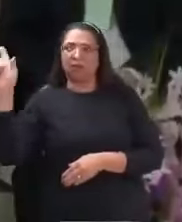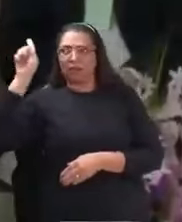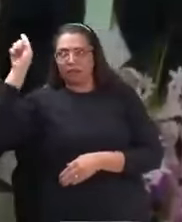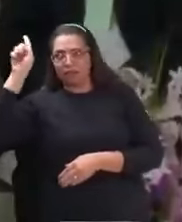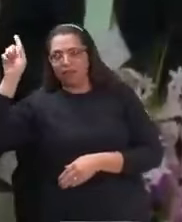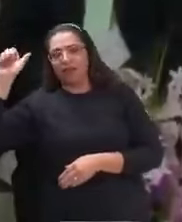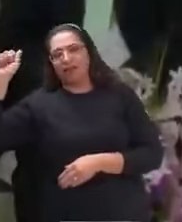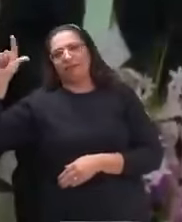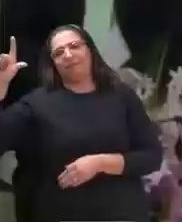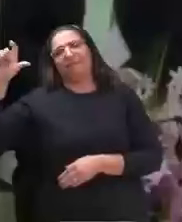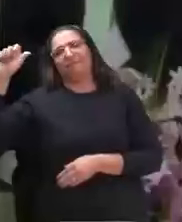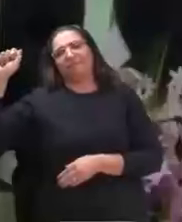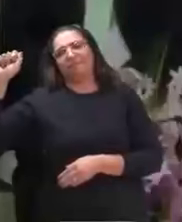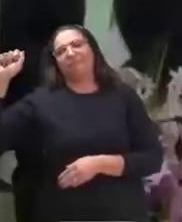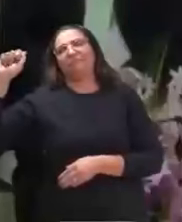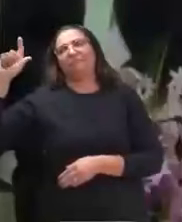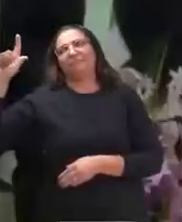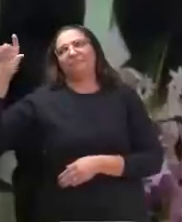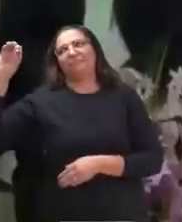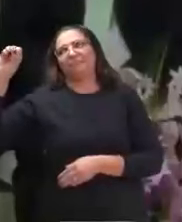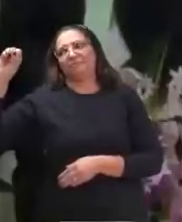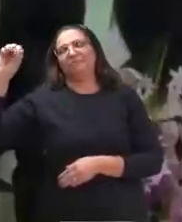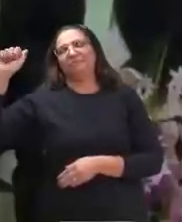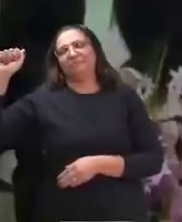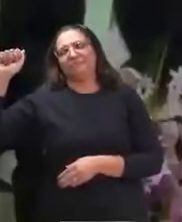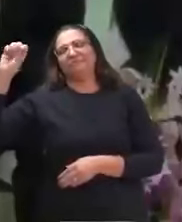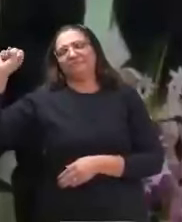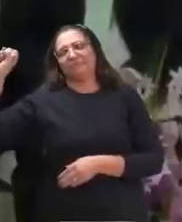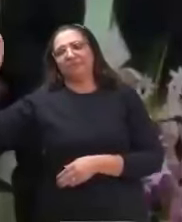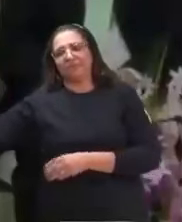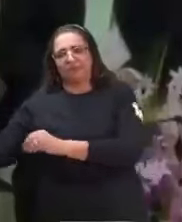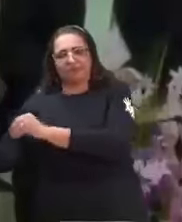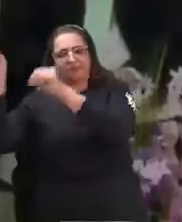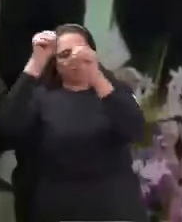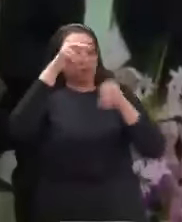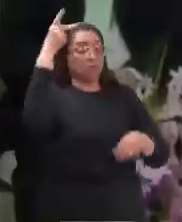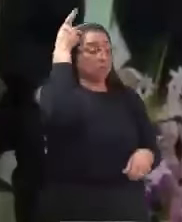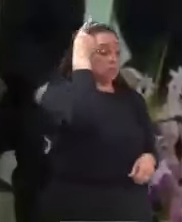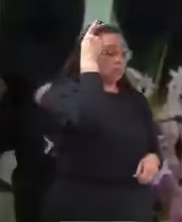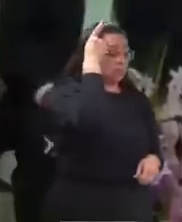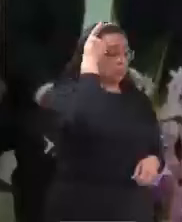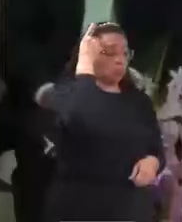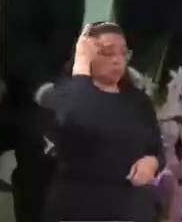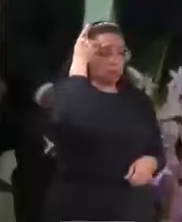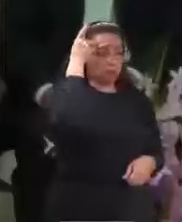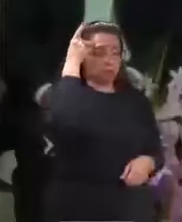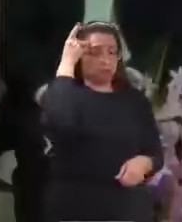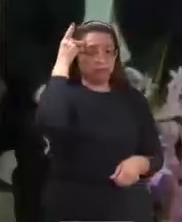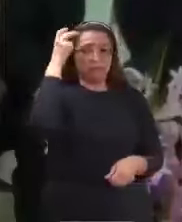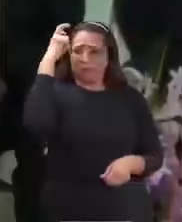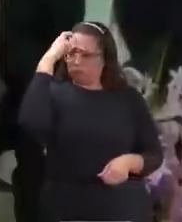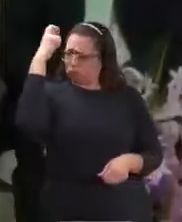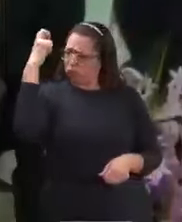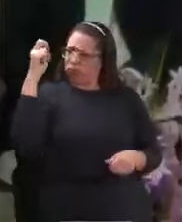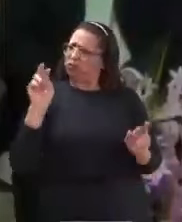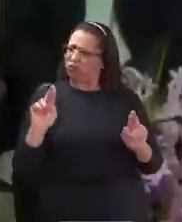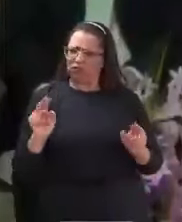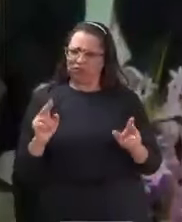obviamente que a cultura dele não é mais Alagoana algumas coisas sim mas a maioria não